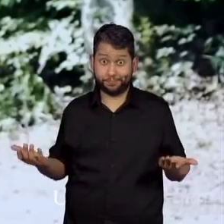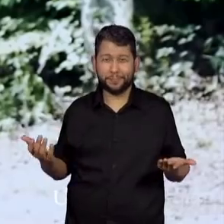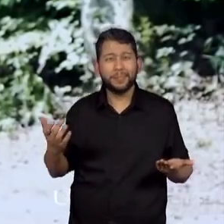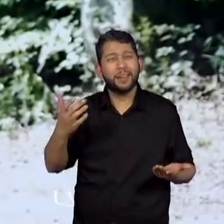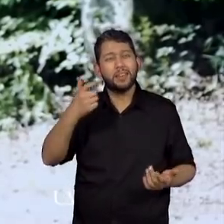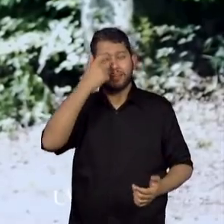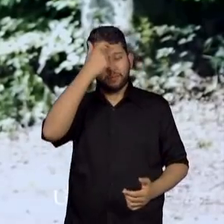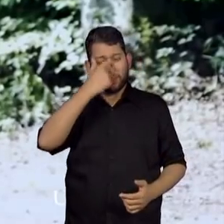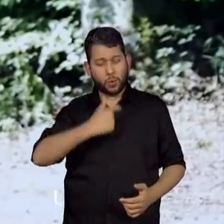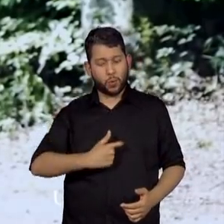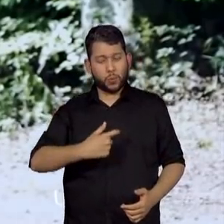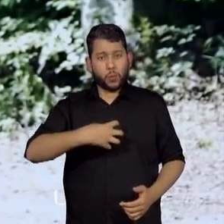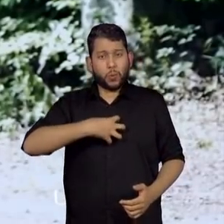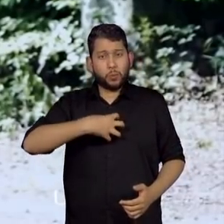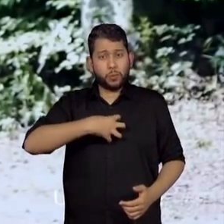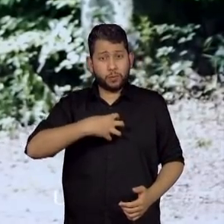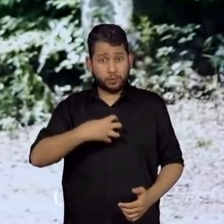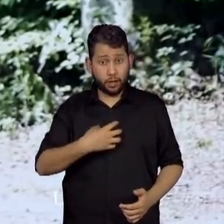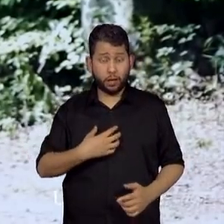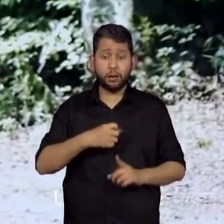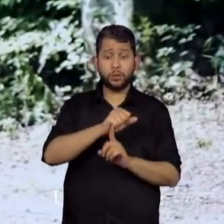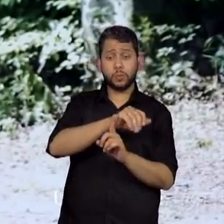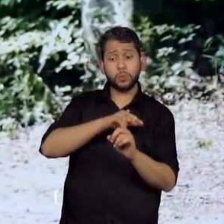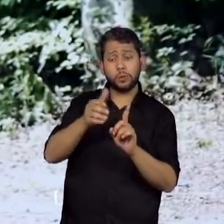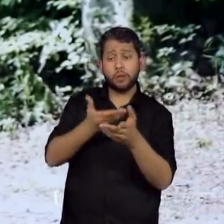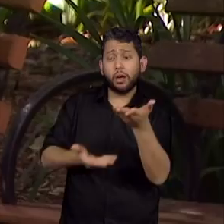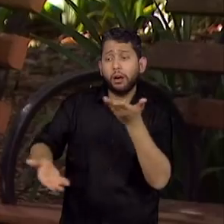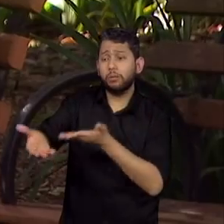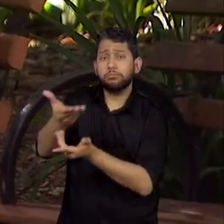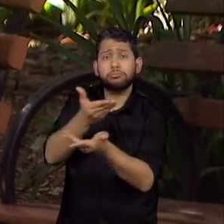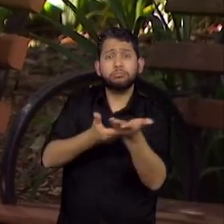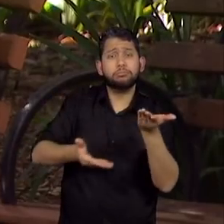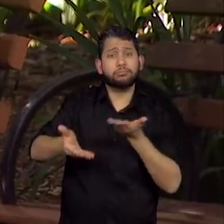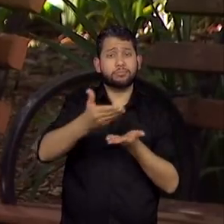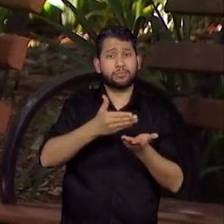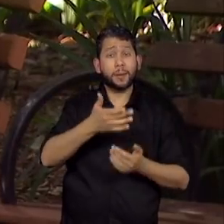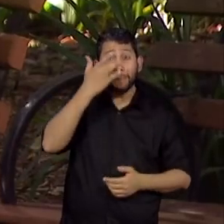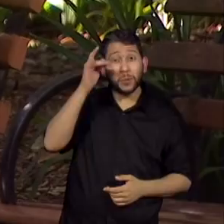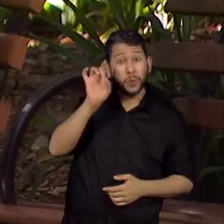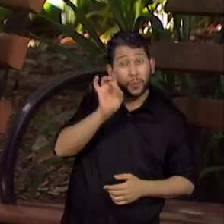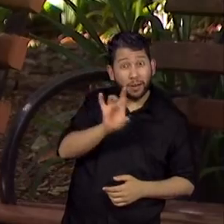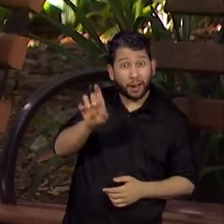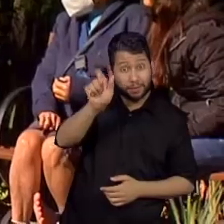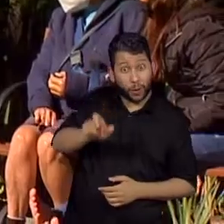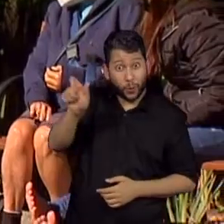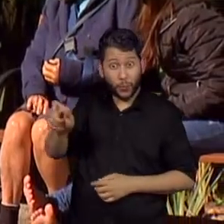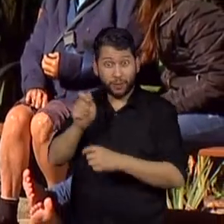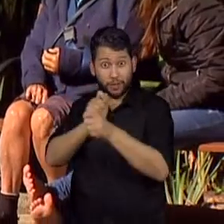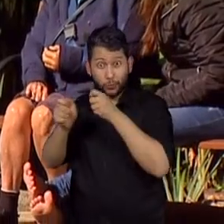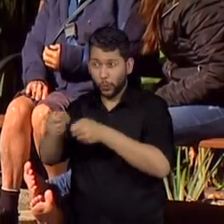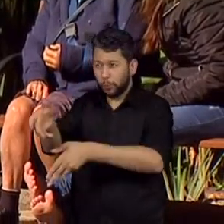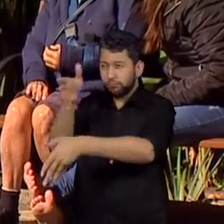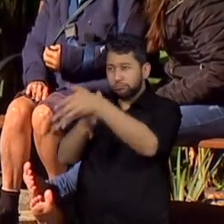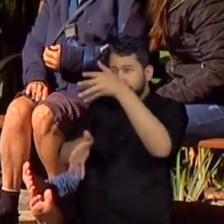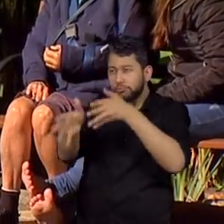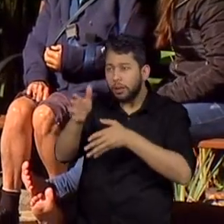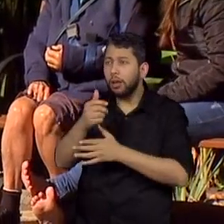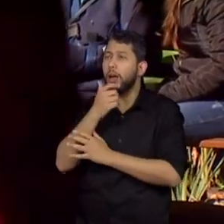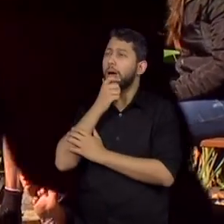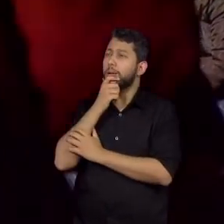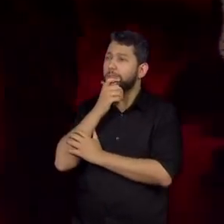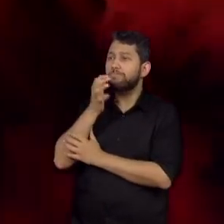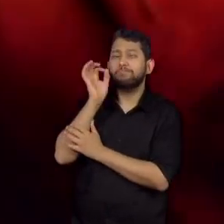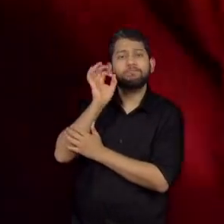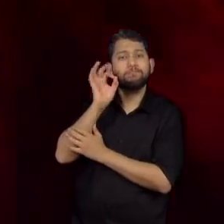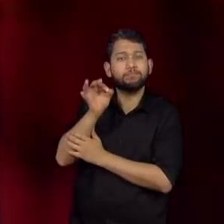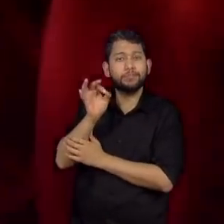Personalidade, comportamento, sociabilidade. Os entrevistados para o livro demonstram que esses fatores